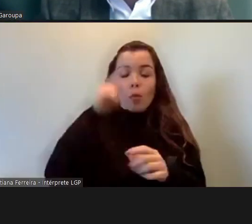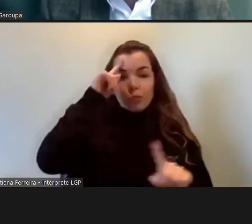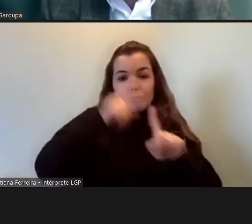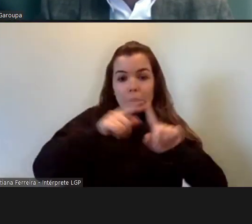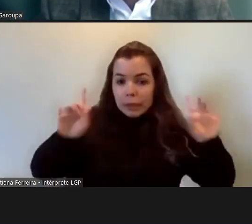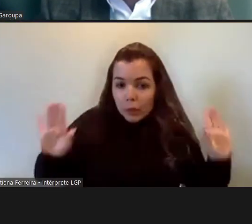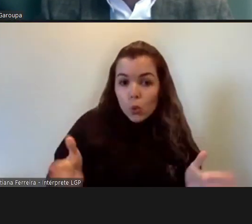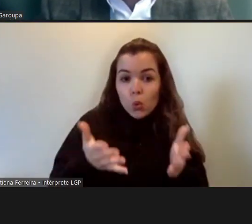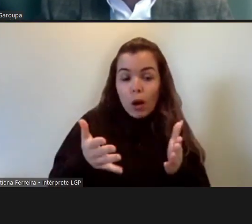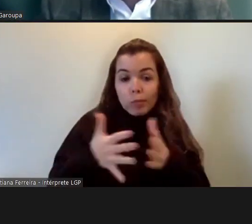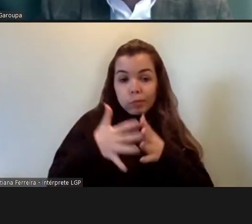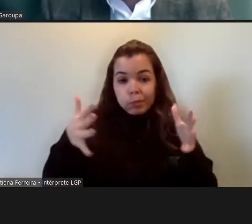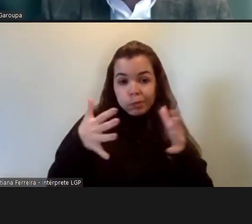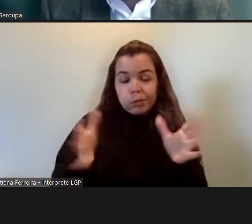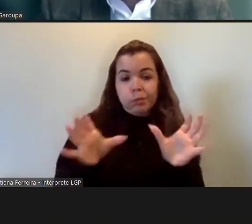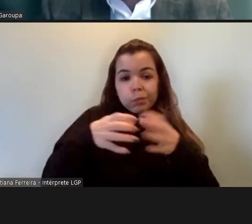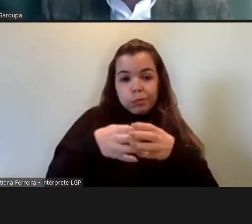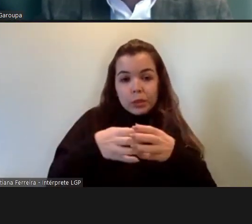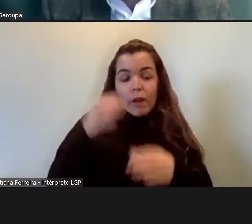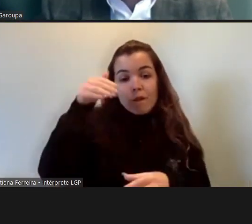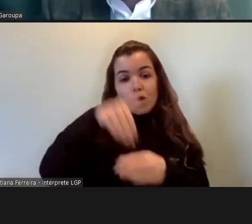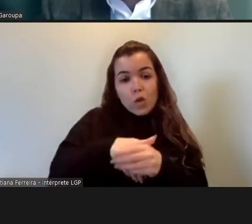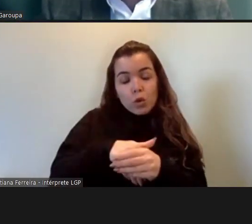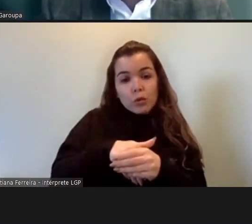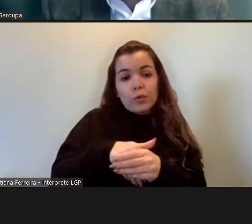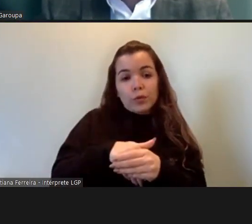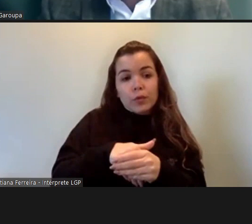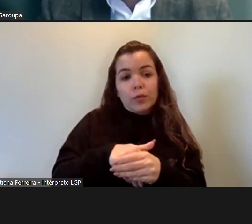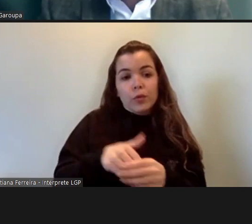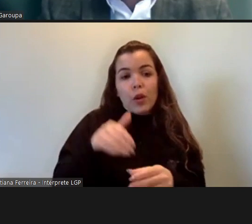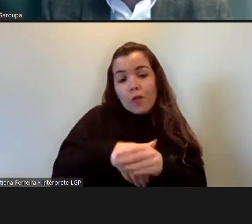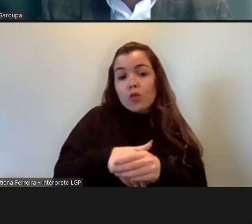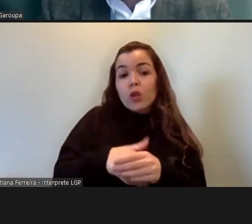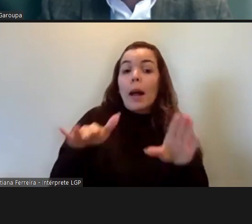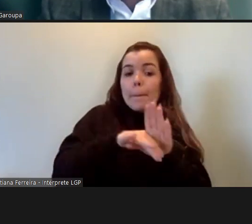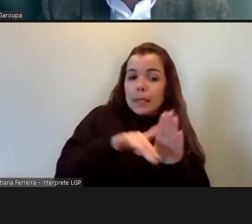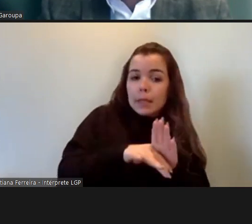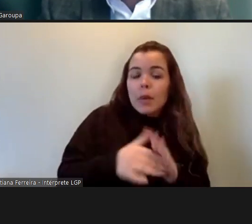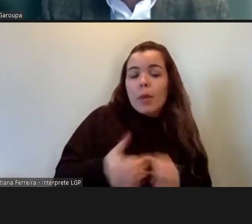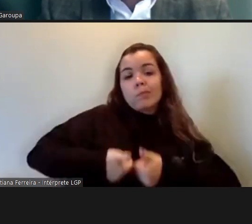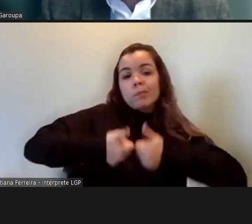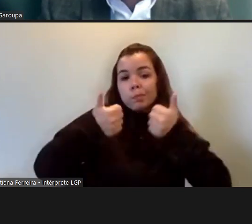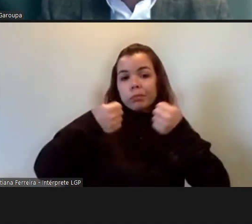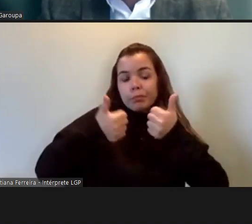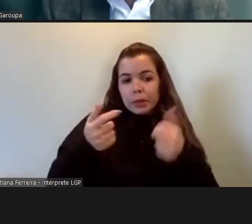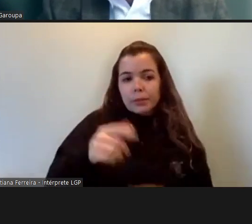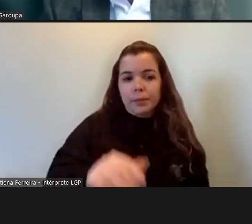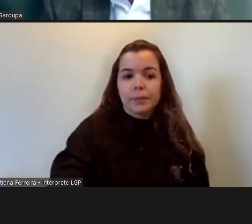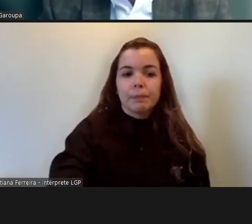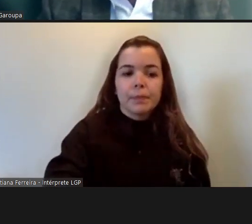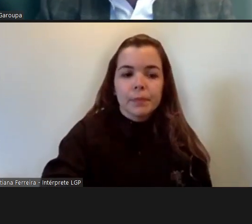grande grupo da população a votar, a votar e a participar, mais do que isso, não é?